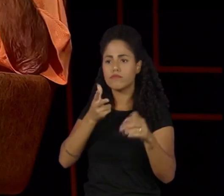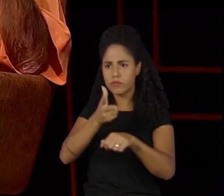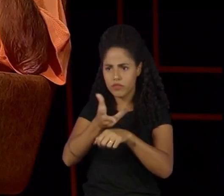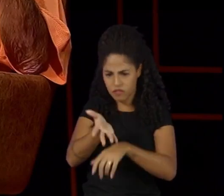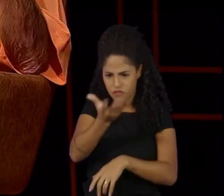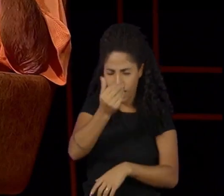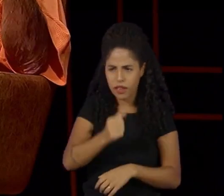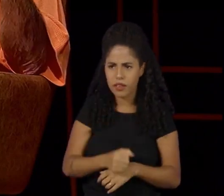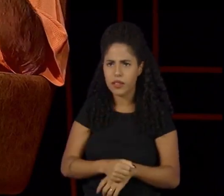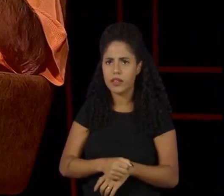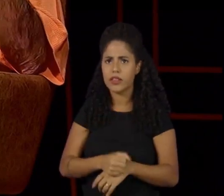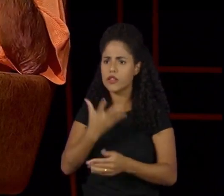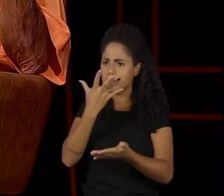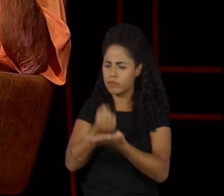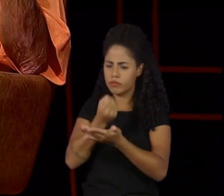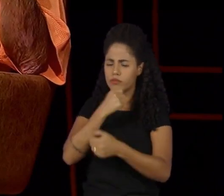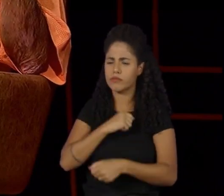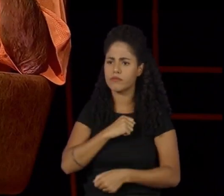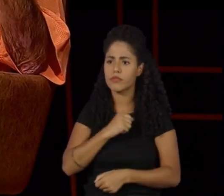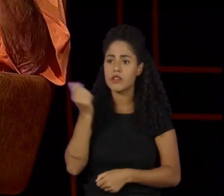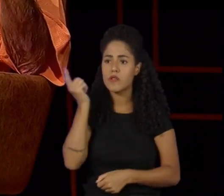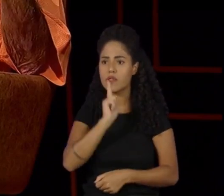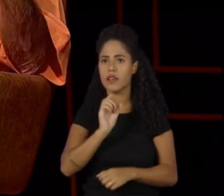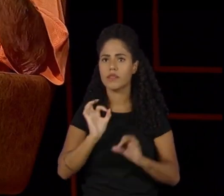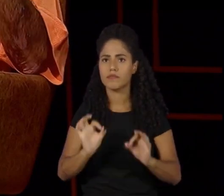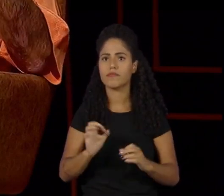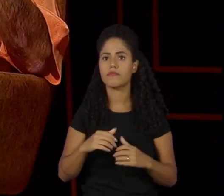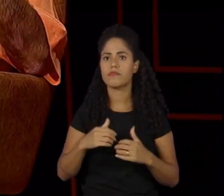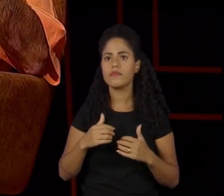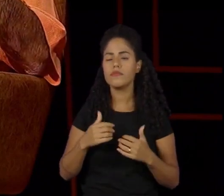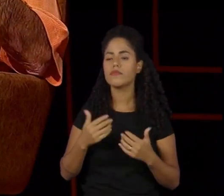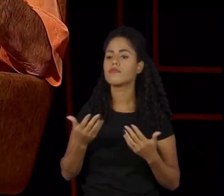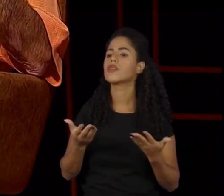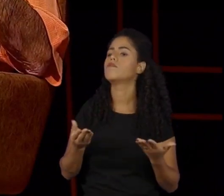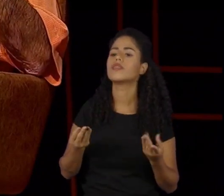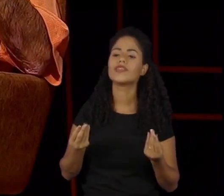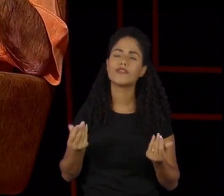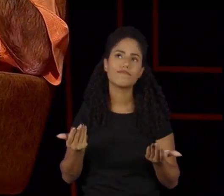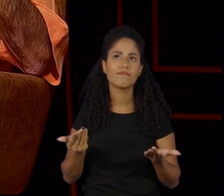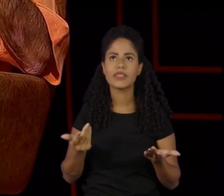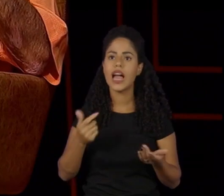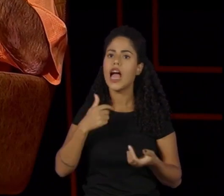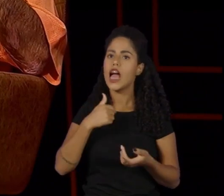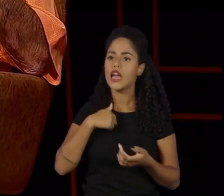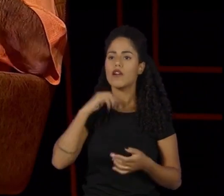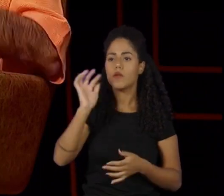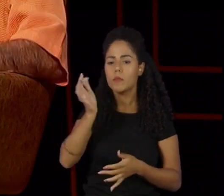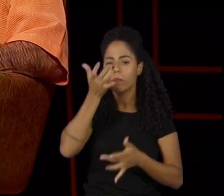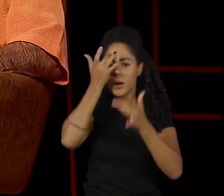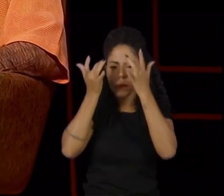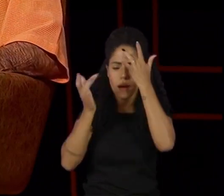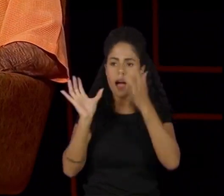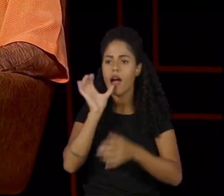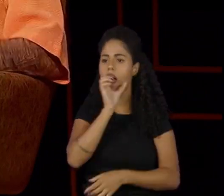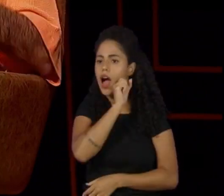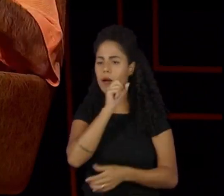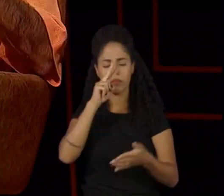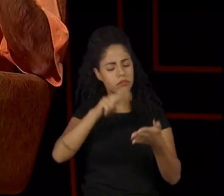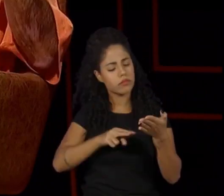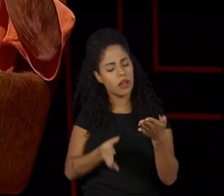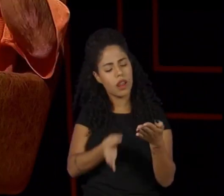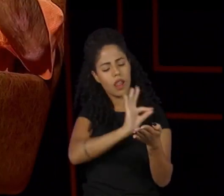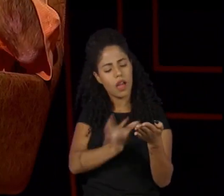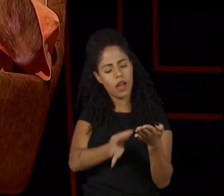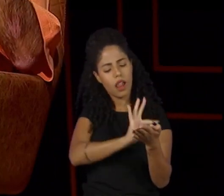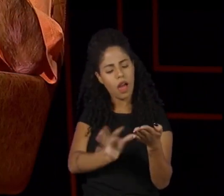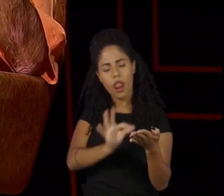impressionante. Fagundes é impressionante. Eu não estou com essa bola toda, mas eu decoro rapidamente. Se eu dou 2 olhadas no texto, já pode